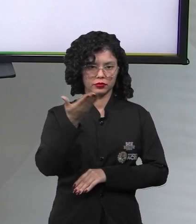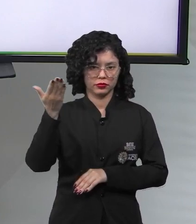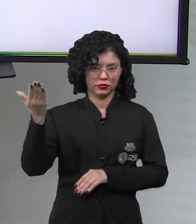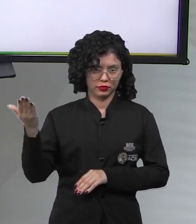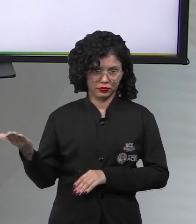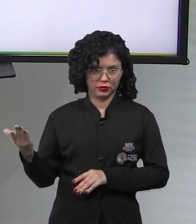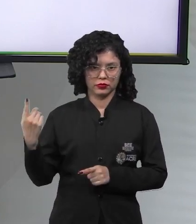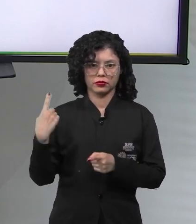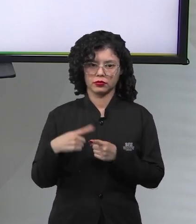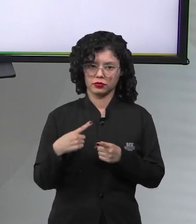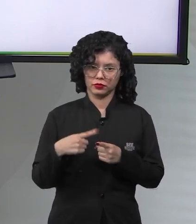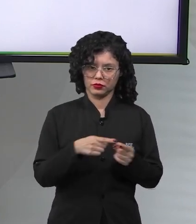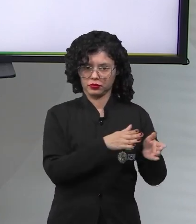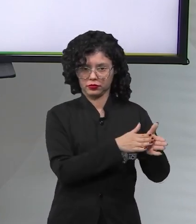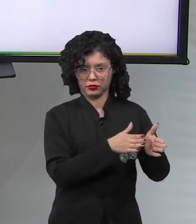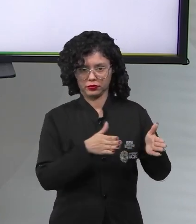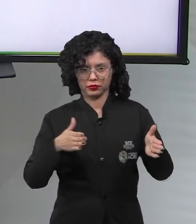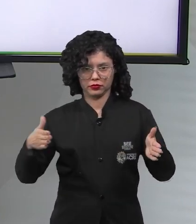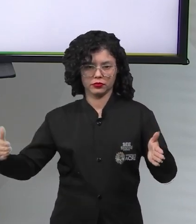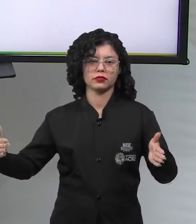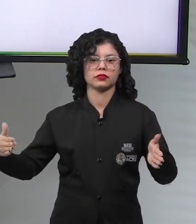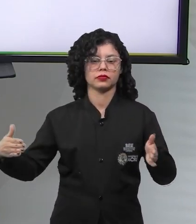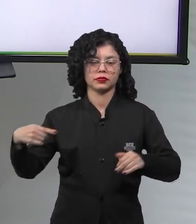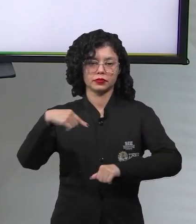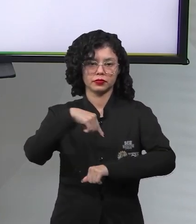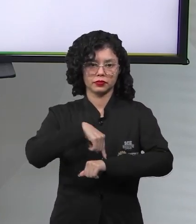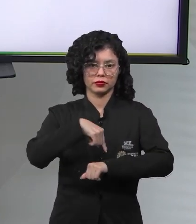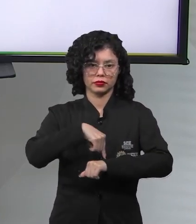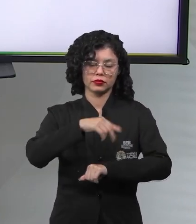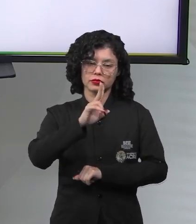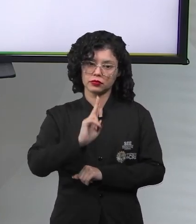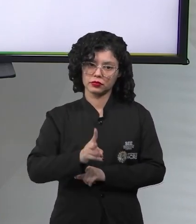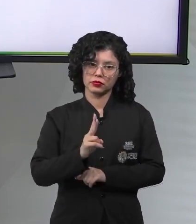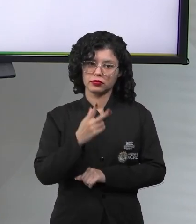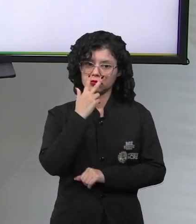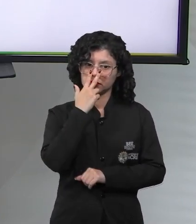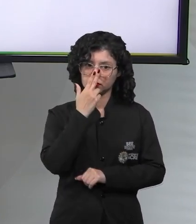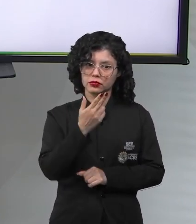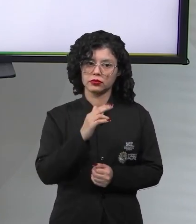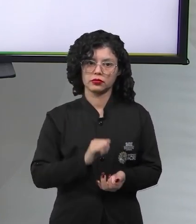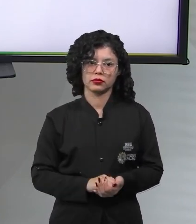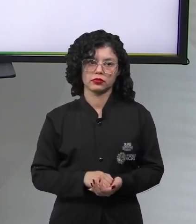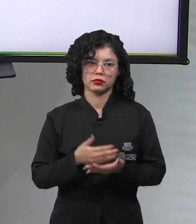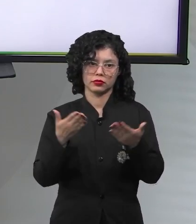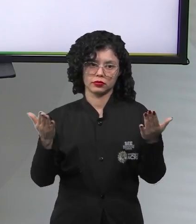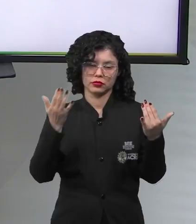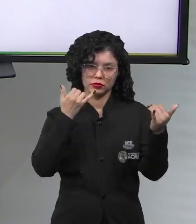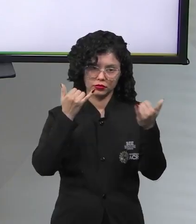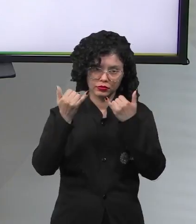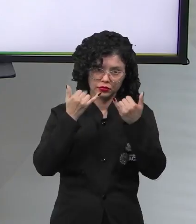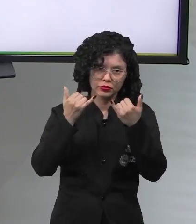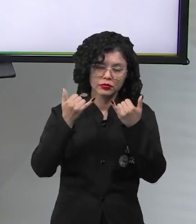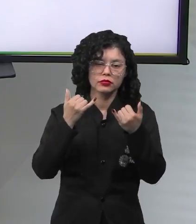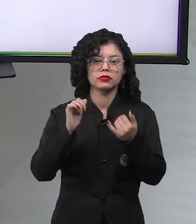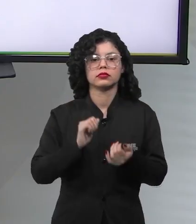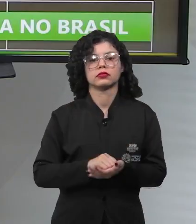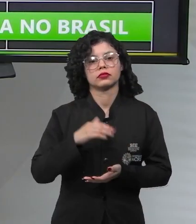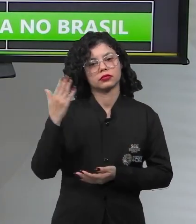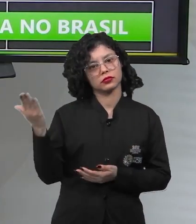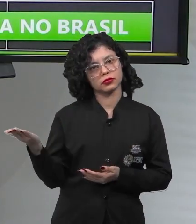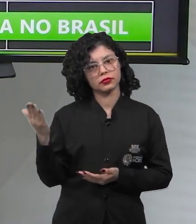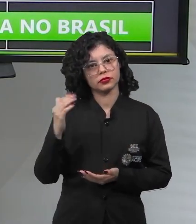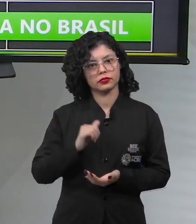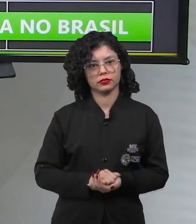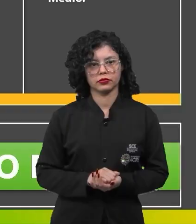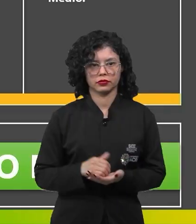porque a sua linha do tempo, ela tem que ficar semelhante, diante das informações, a esta linha